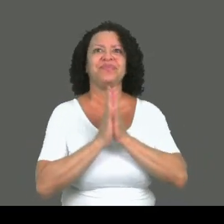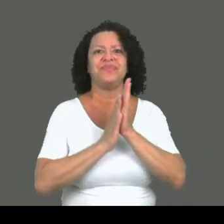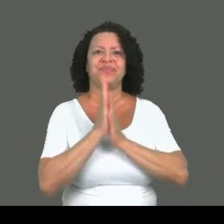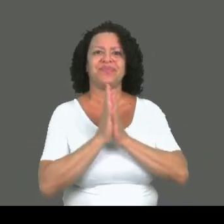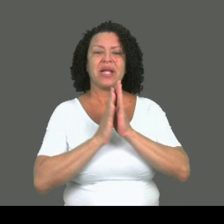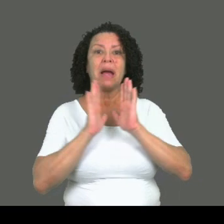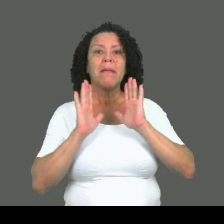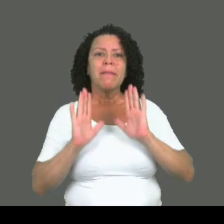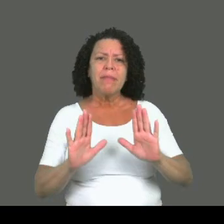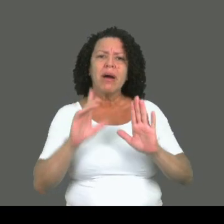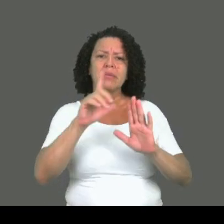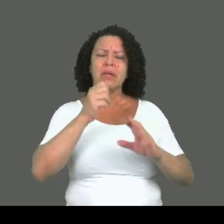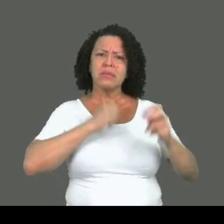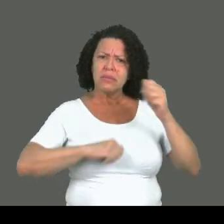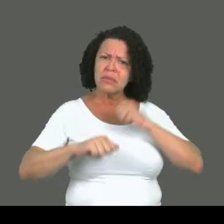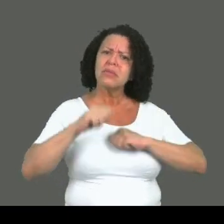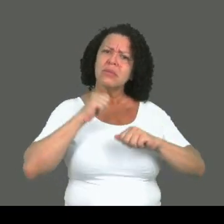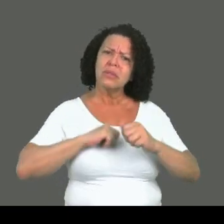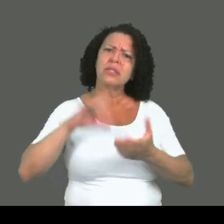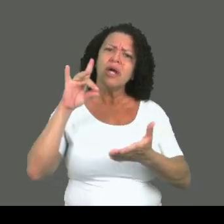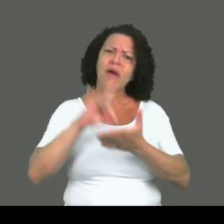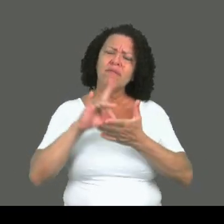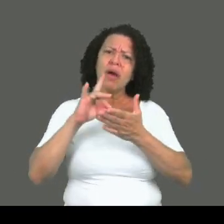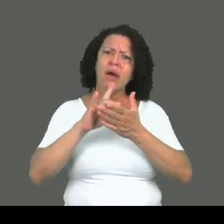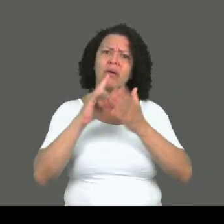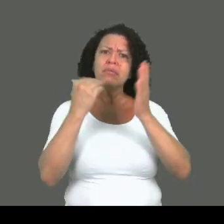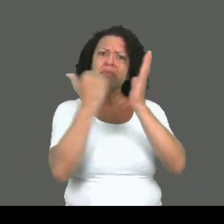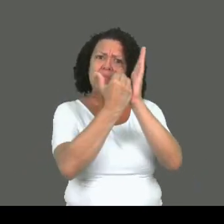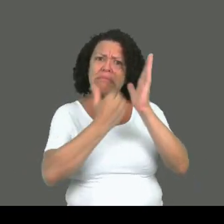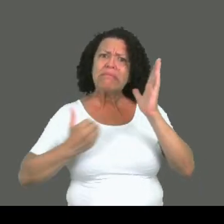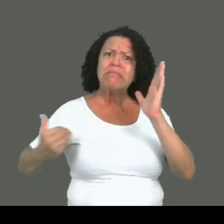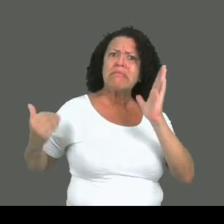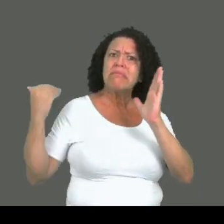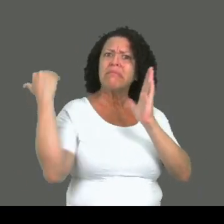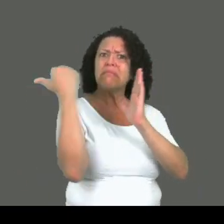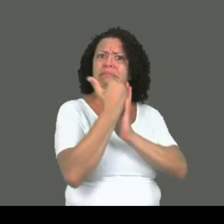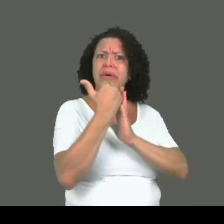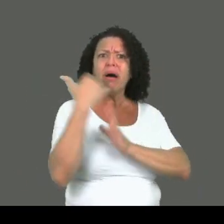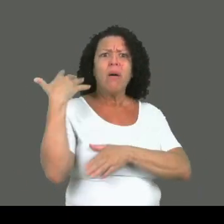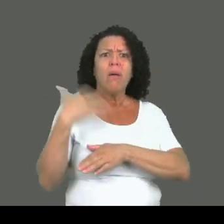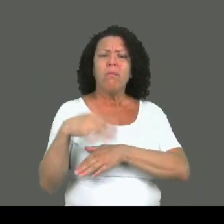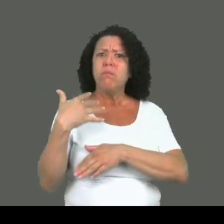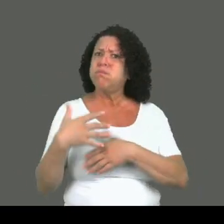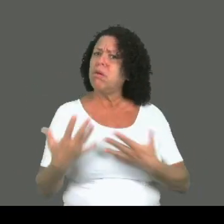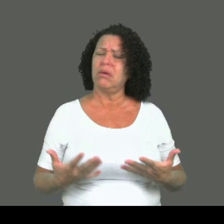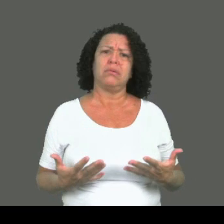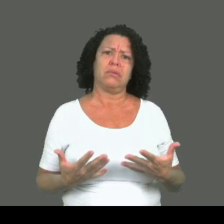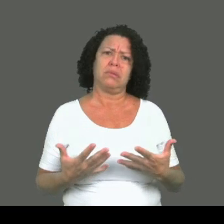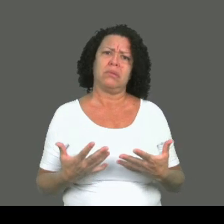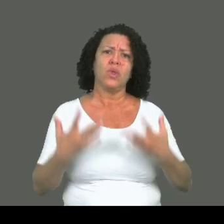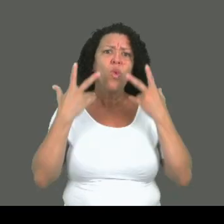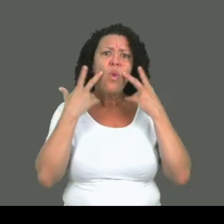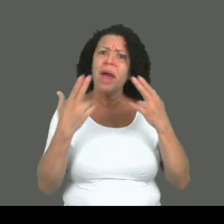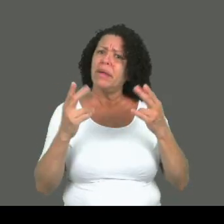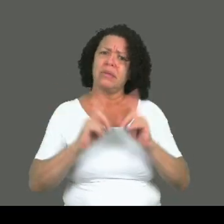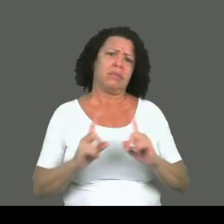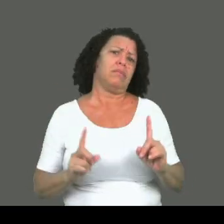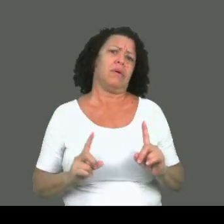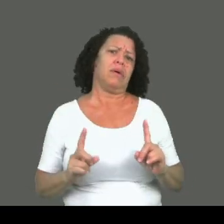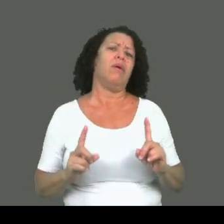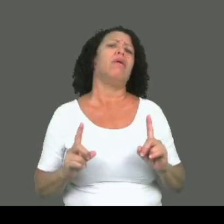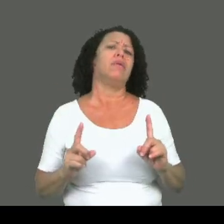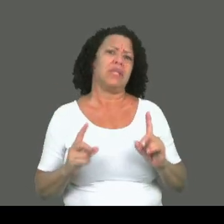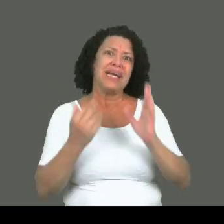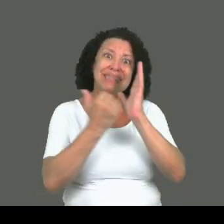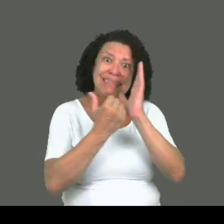assim, a ansiedade, quando ela ultrapassa esse limiar, deixa de ser fisiológica, né? Deixa de ser natural, e